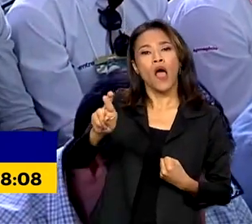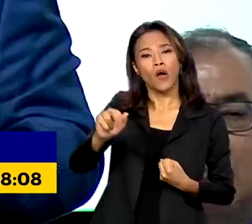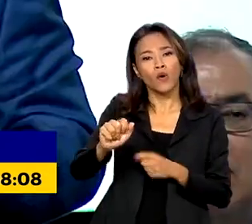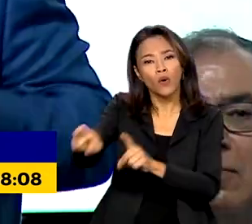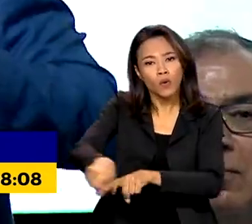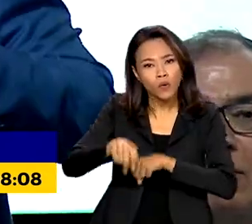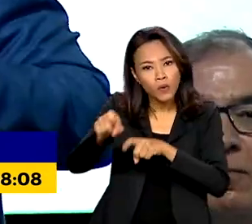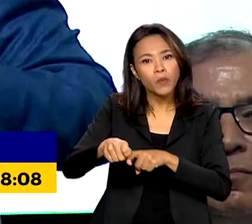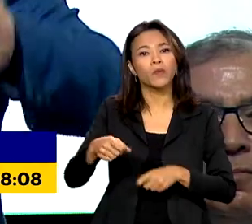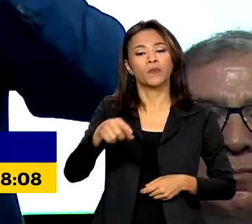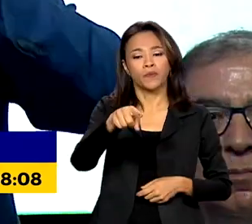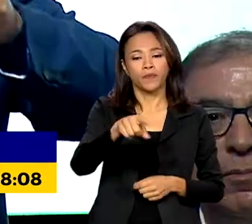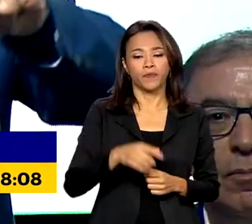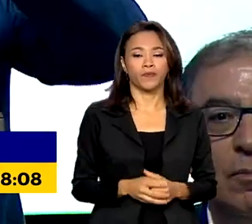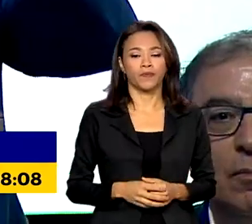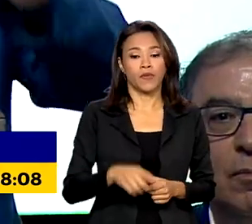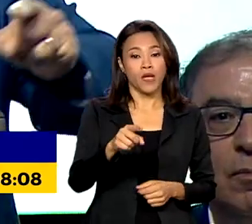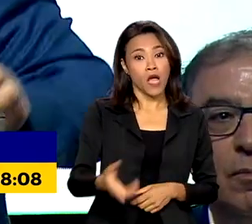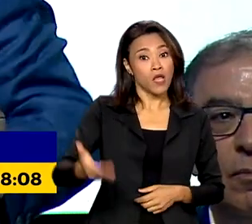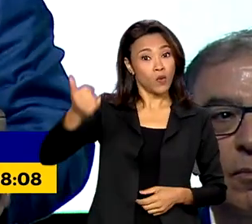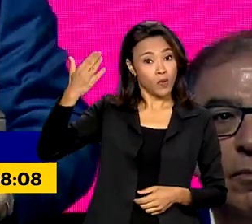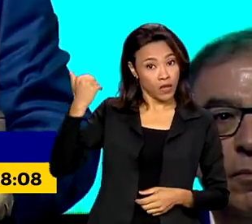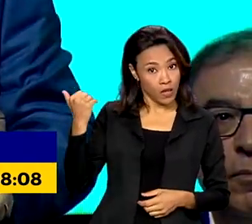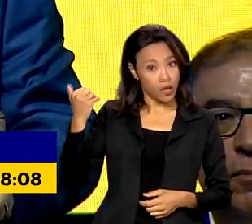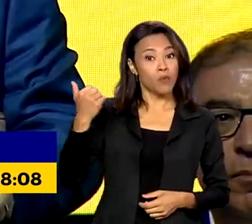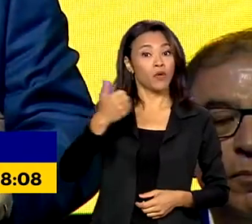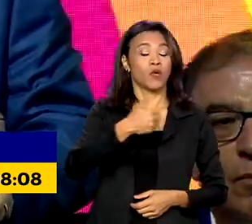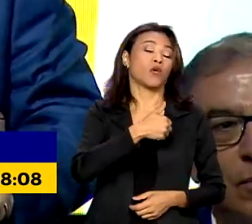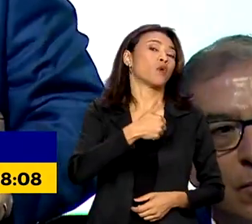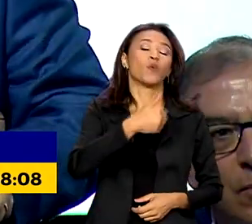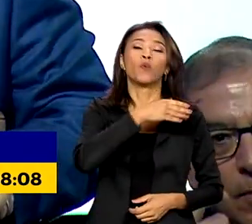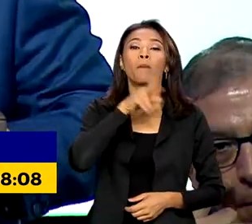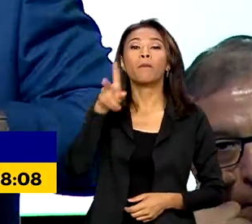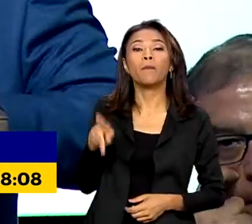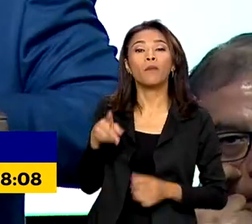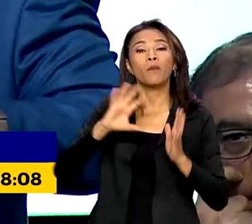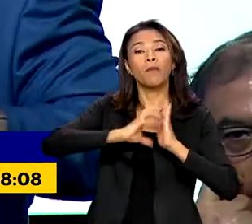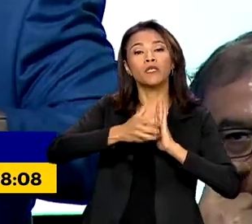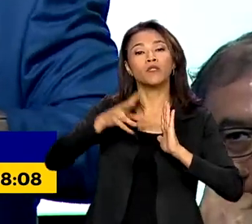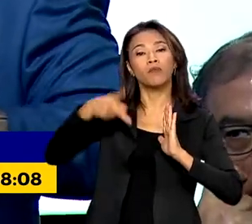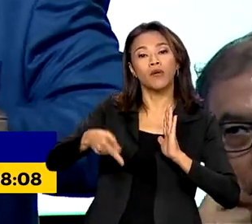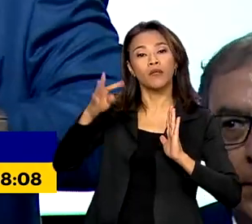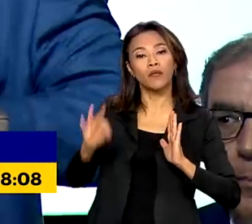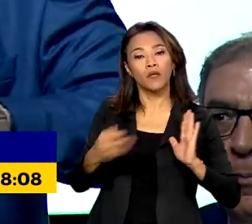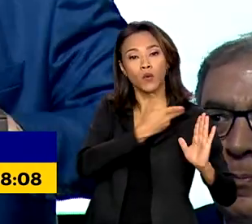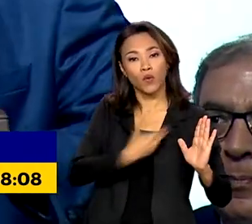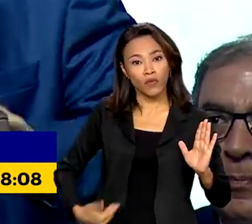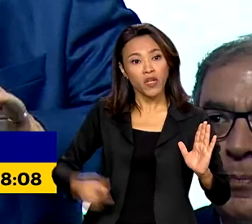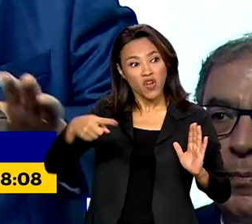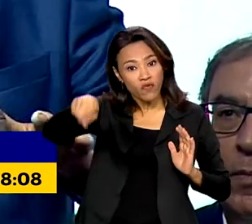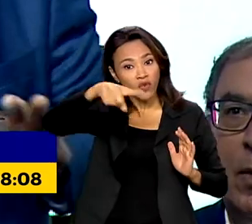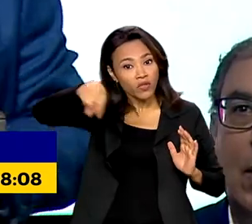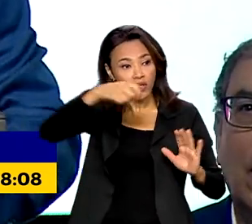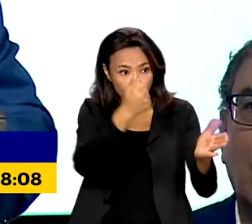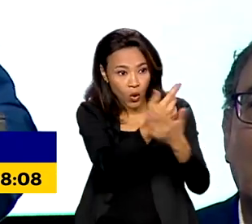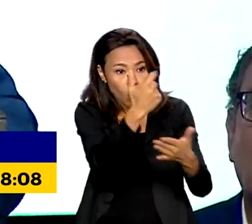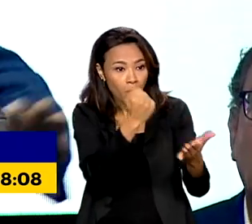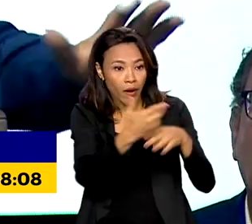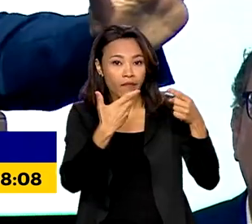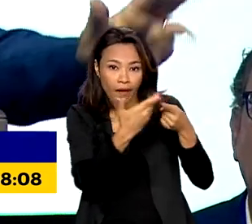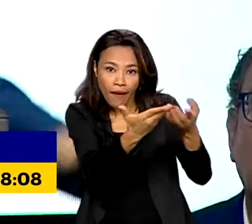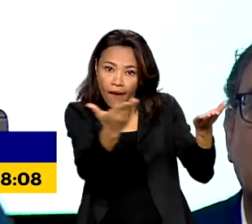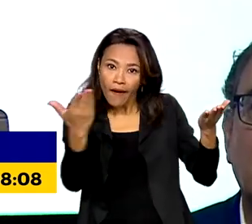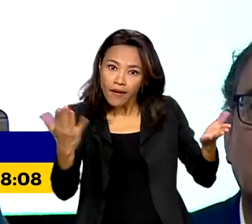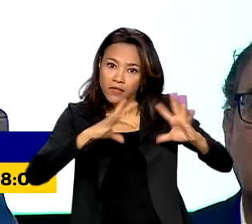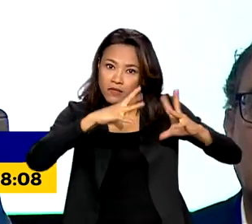girar. No tempo em que o PT governava esse país, vocês compravam uma dessas máquinas que parece uma